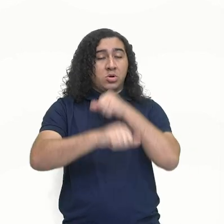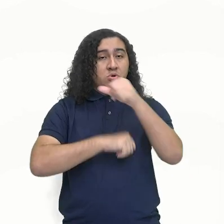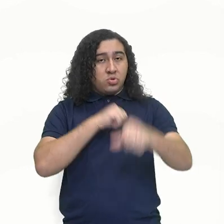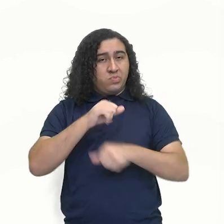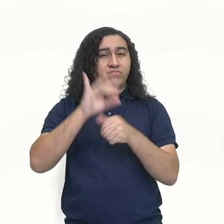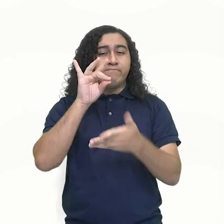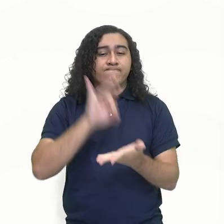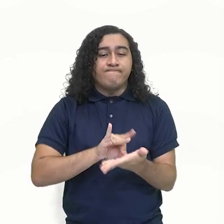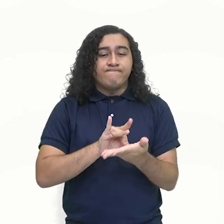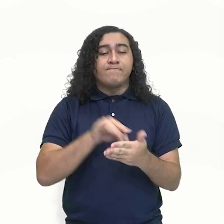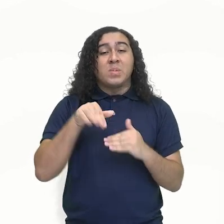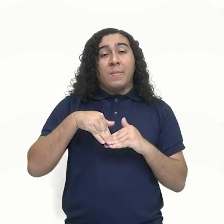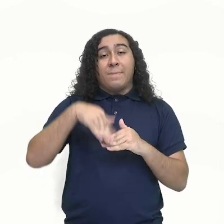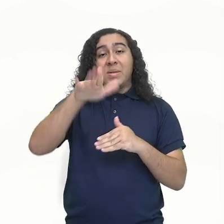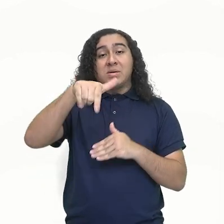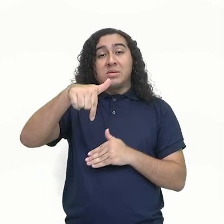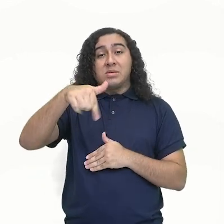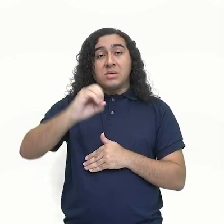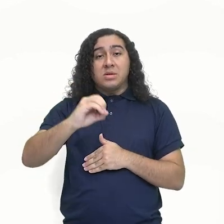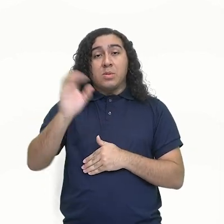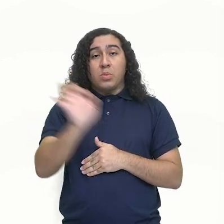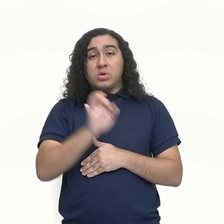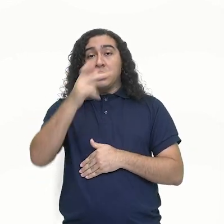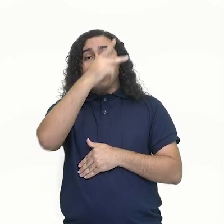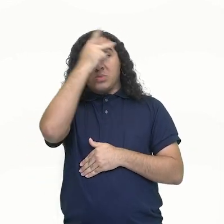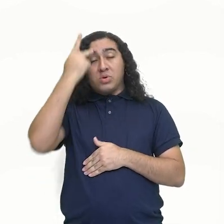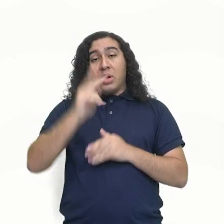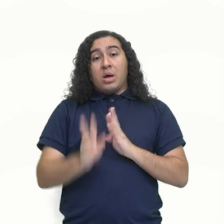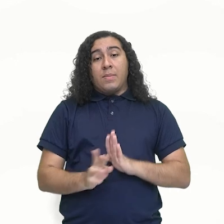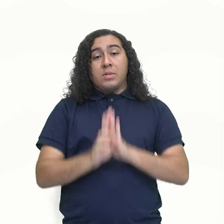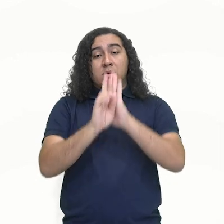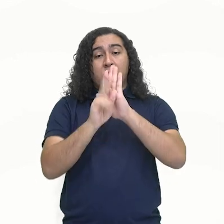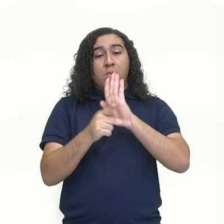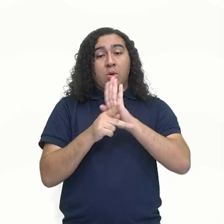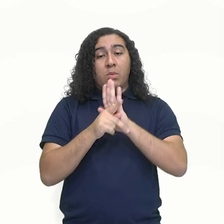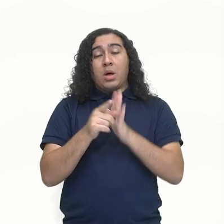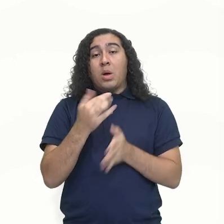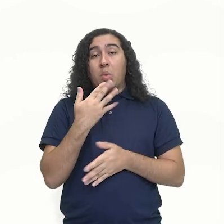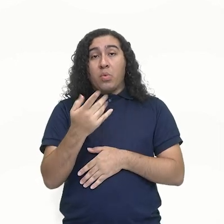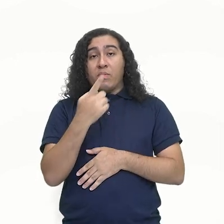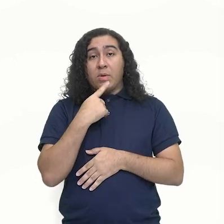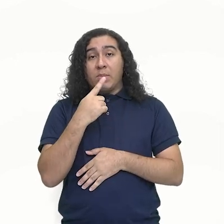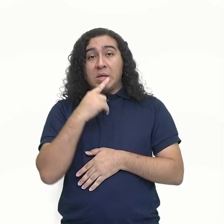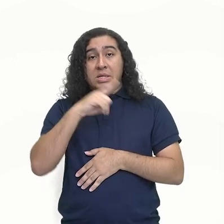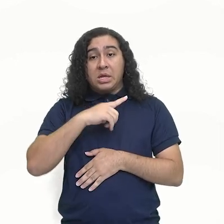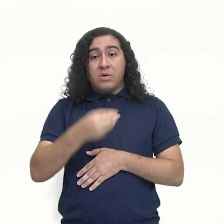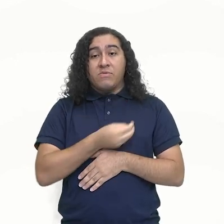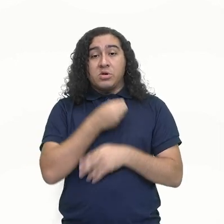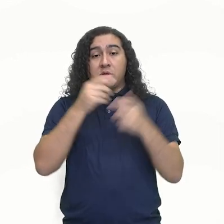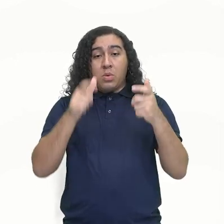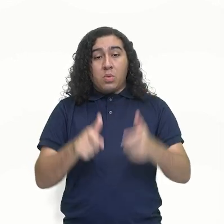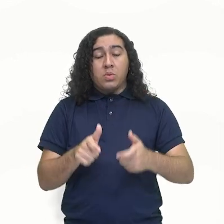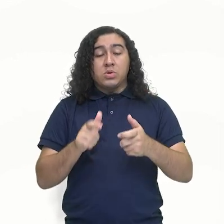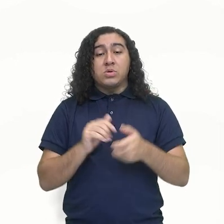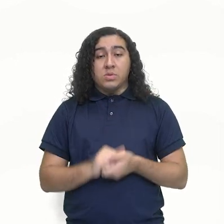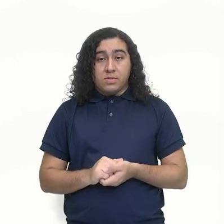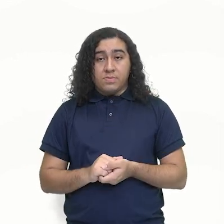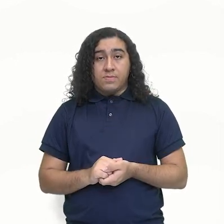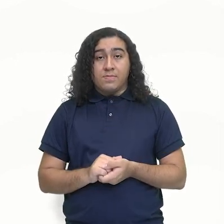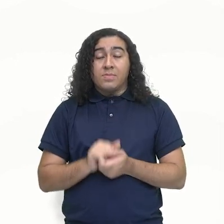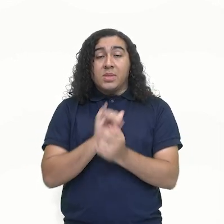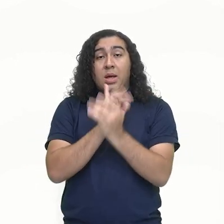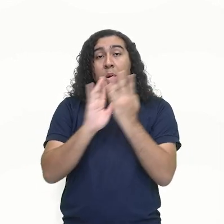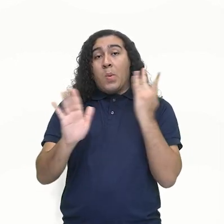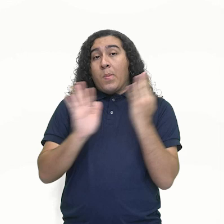muito. Né? Mais de 70% das pessoas, representado pela linha vermelha, né, estão vivendo em área